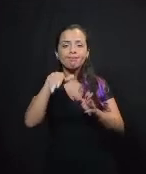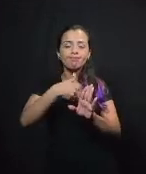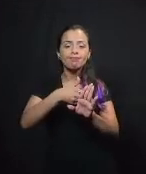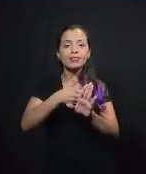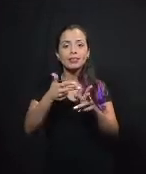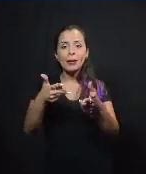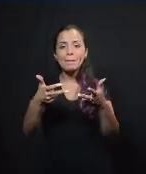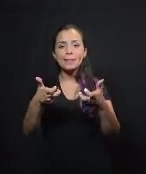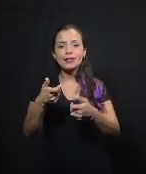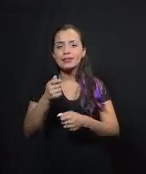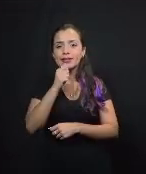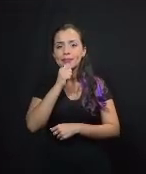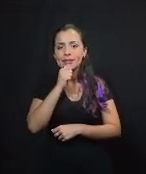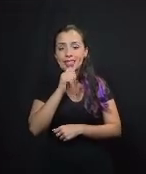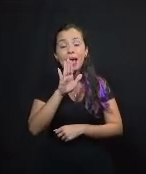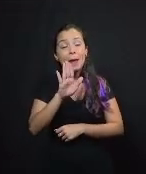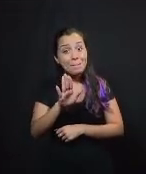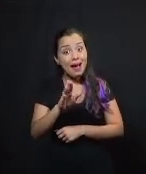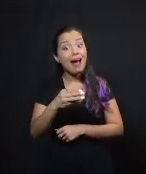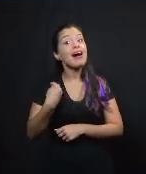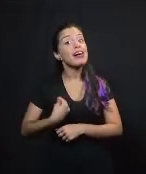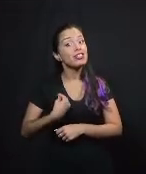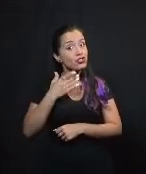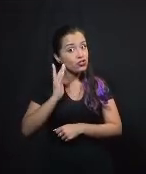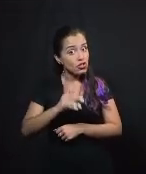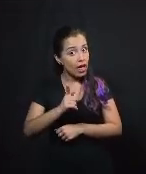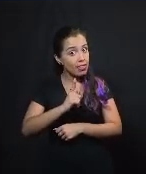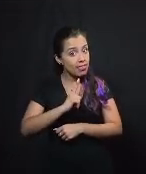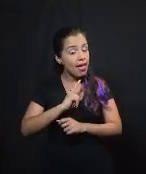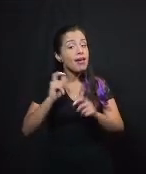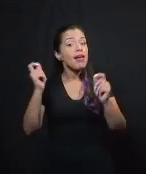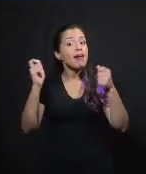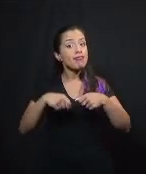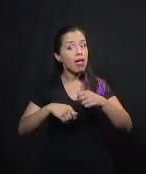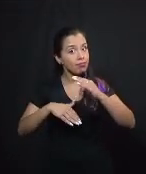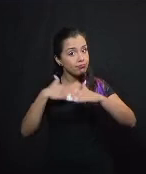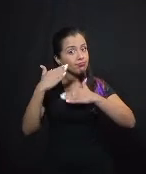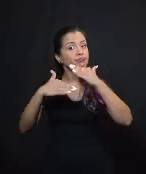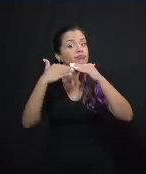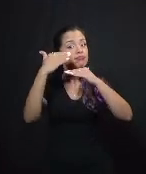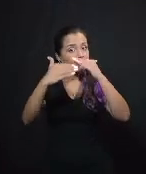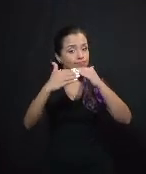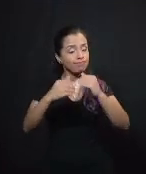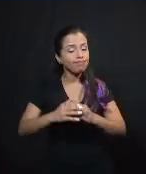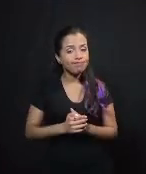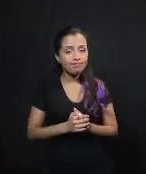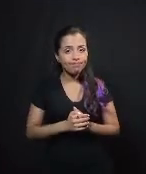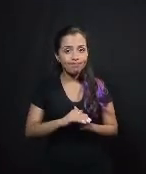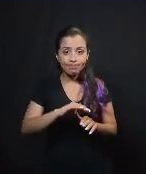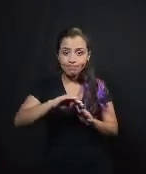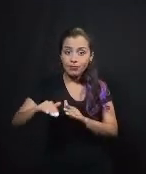existem e que podem avançar. Outra coisa que me chama a atenção,